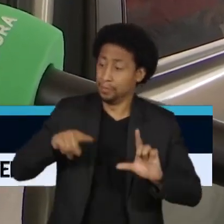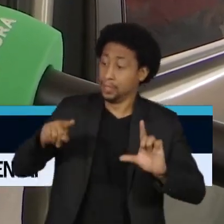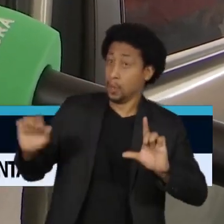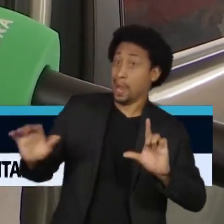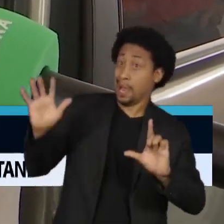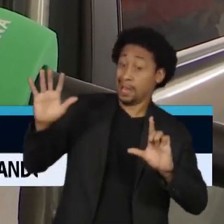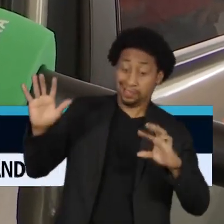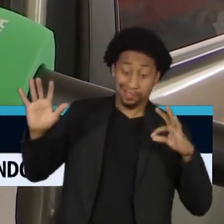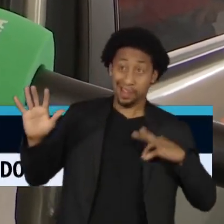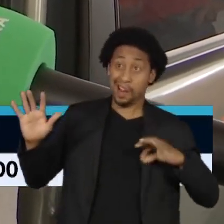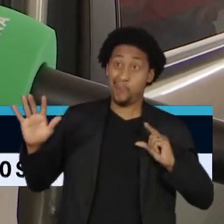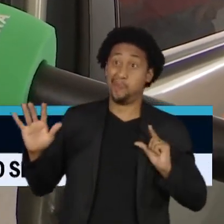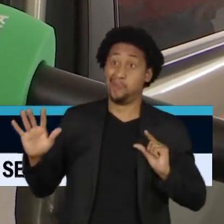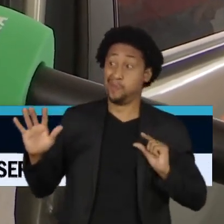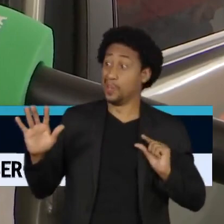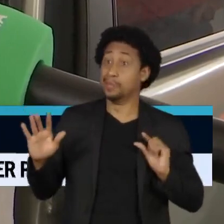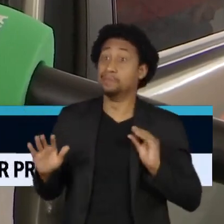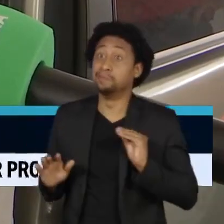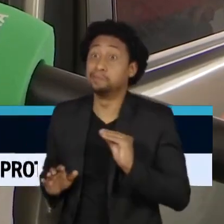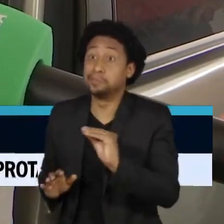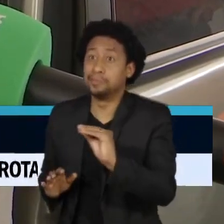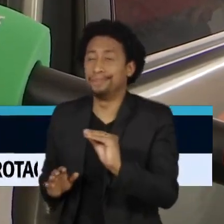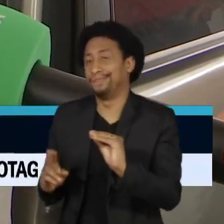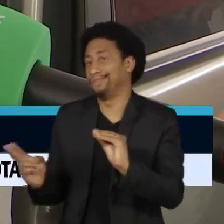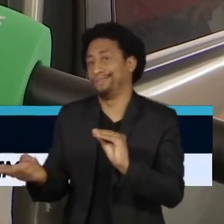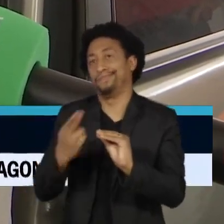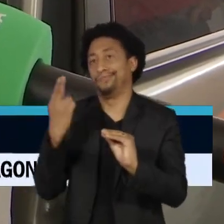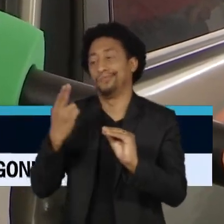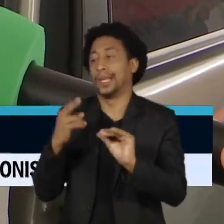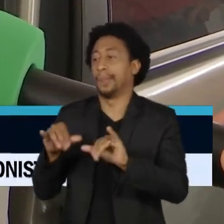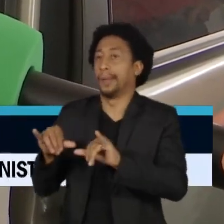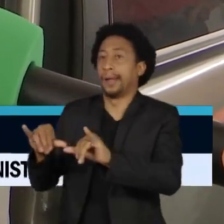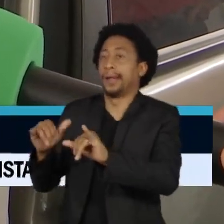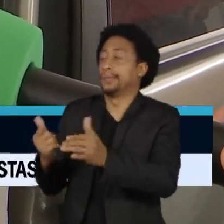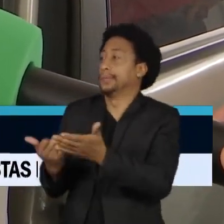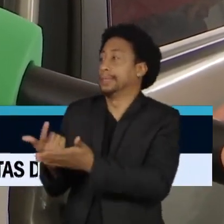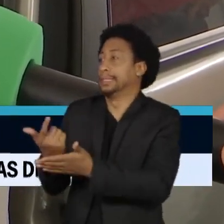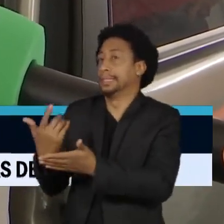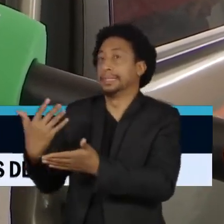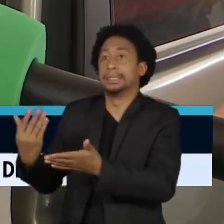já virando uma bola de neve para outras coisas. Mercado, né?